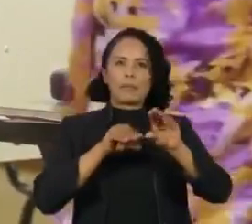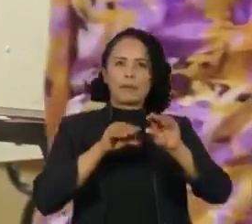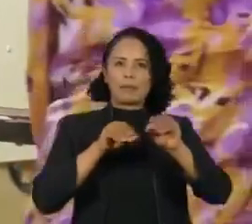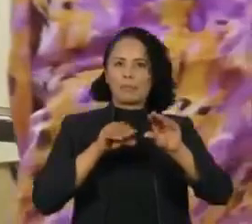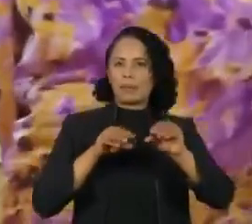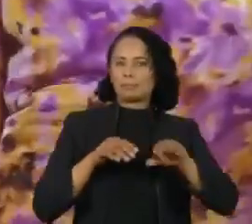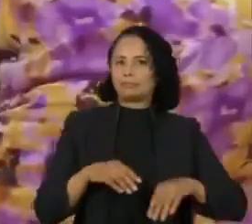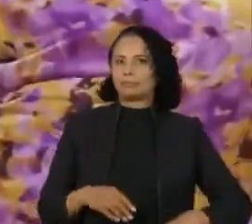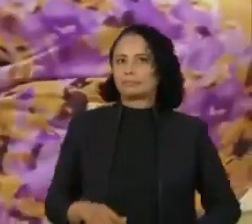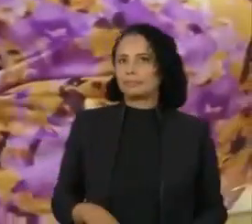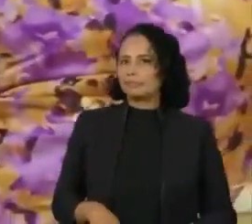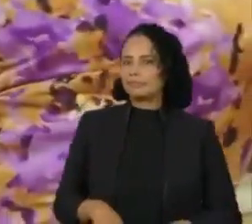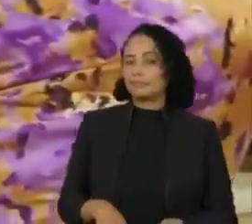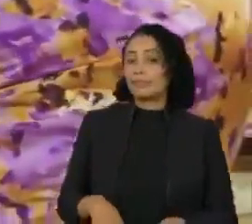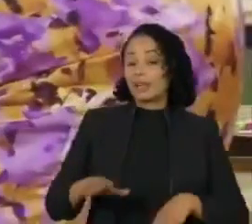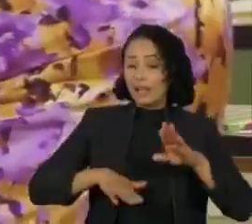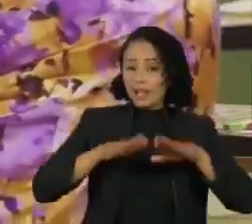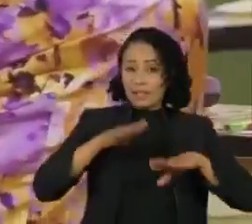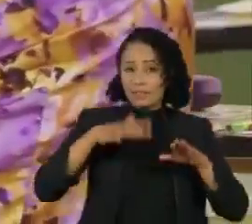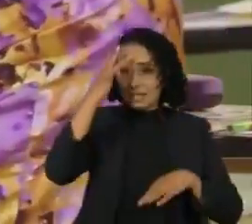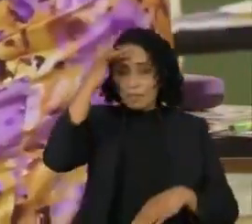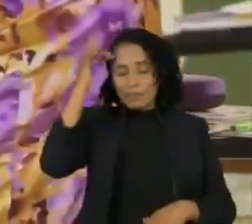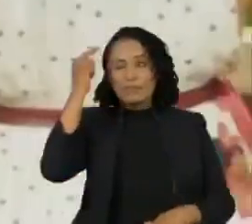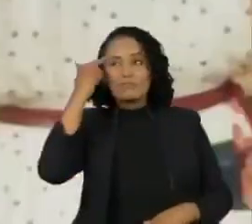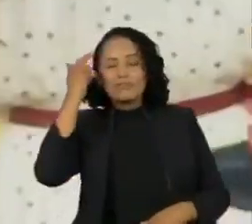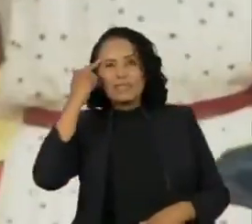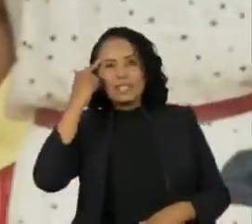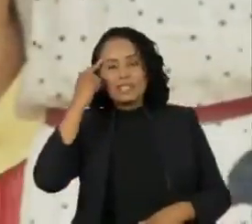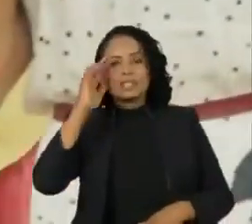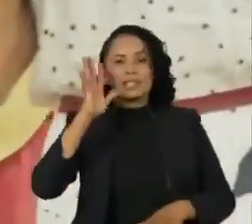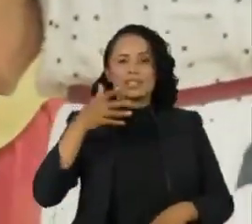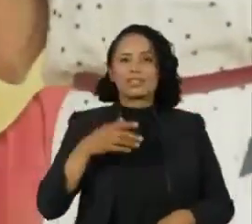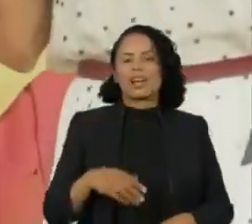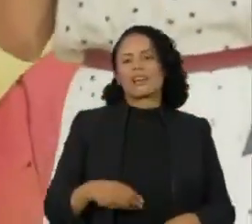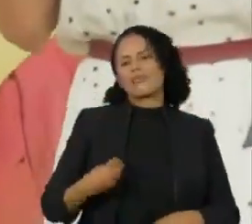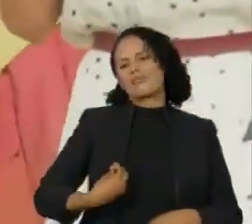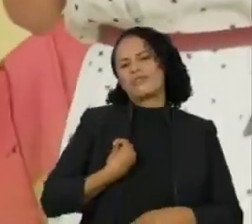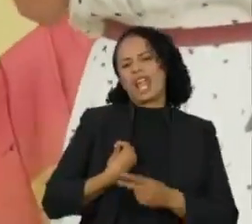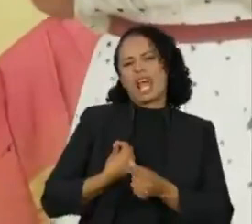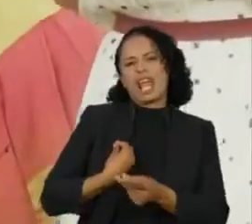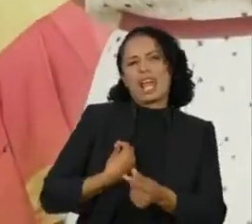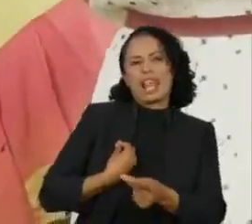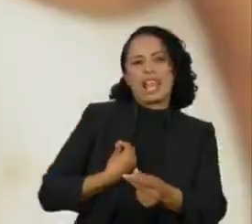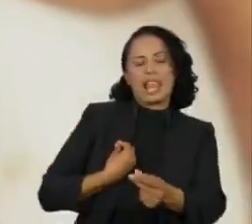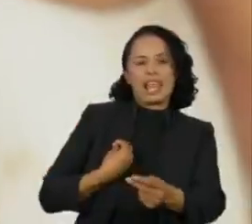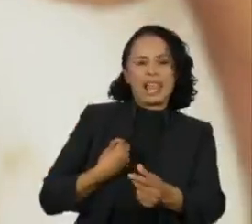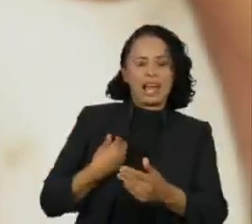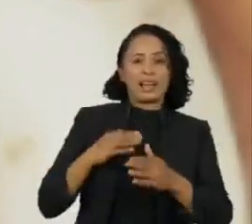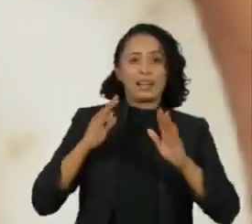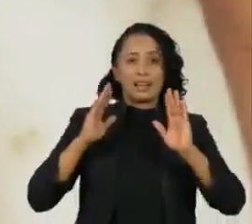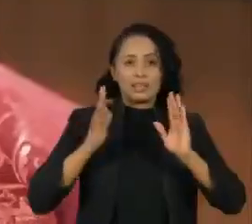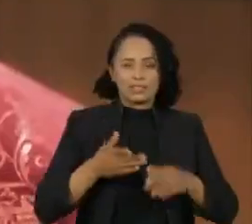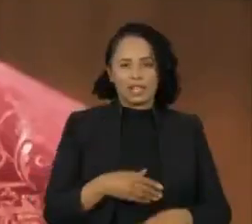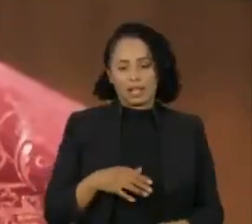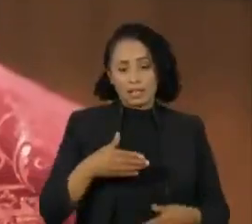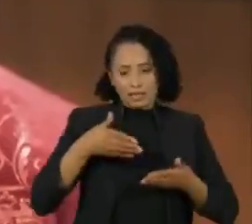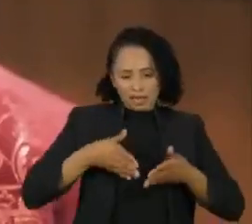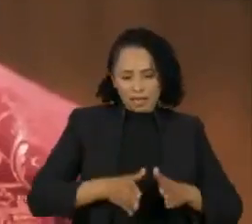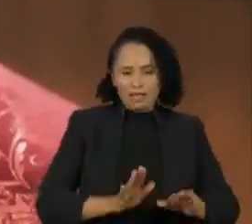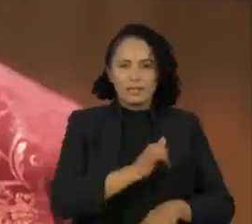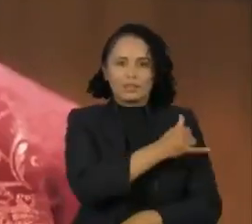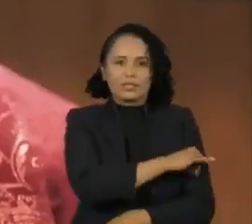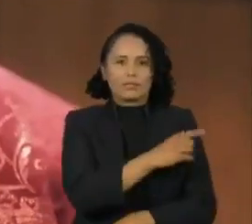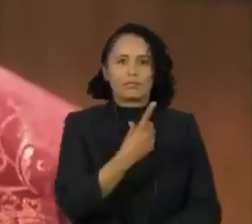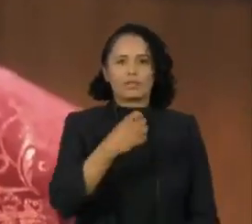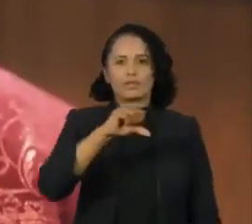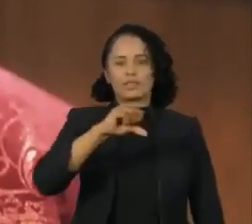quem dou alegria o mundo merece viver 100 anos ele foi a Lei e bateu o 101 nasceu no Rio de Janeiro em 1919